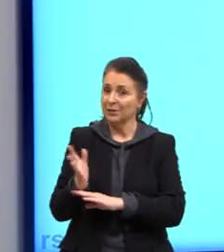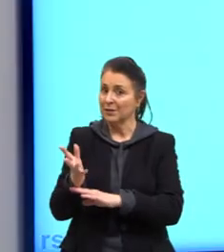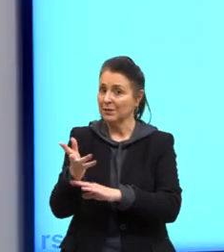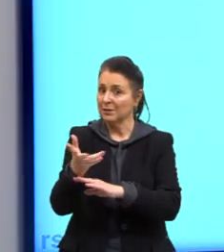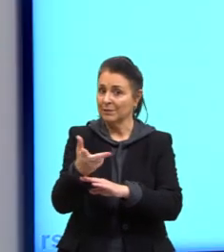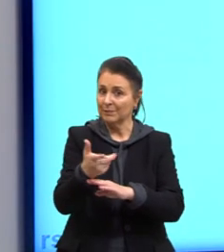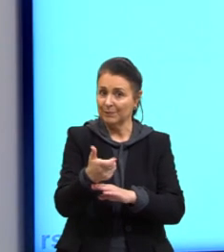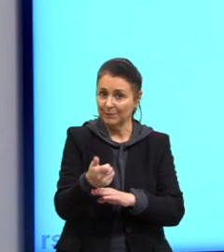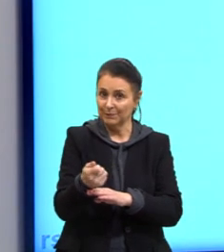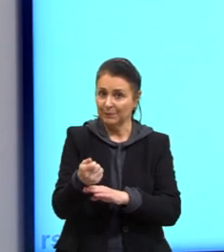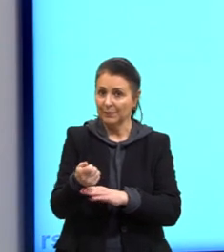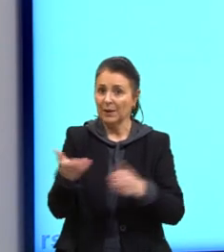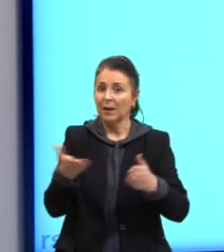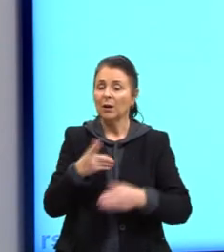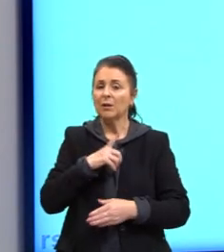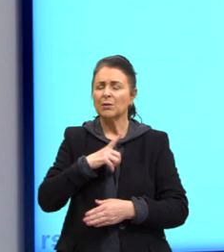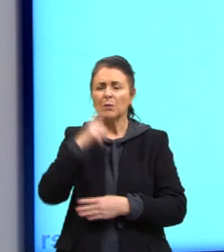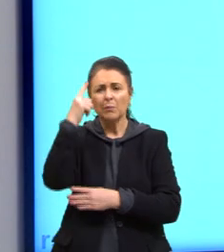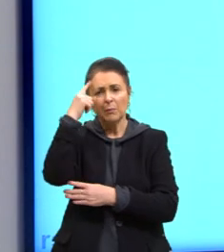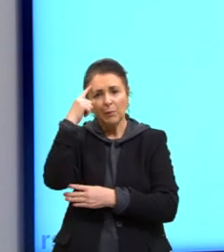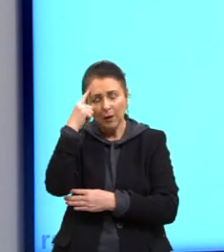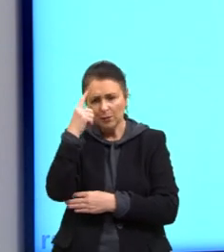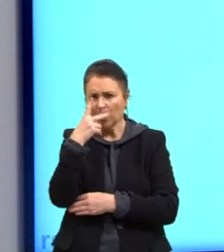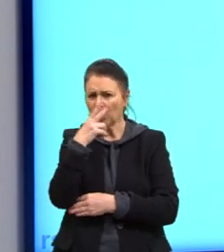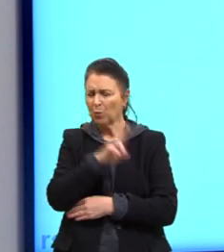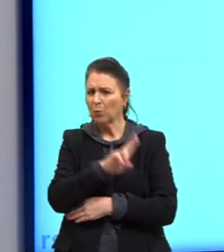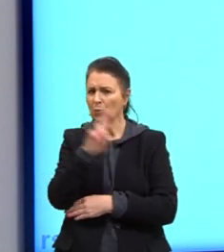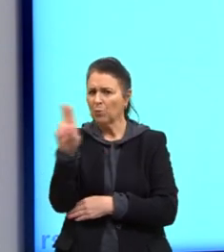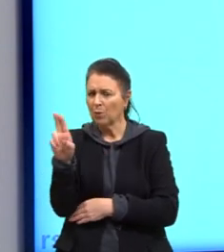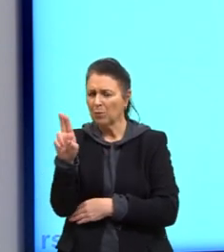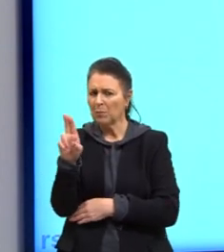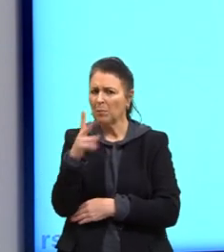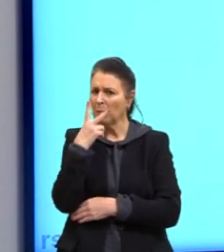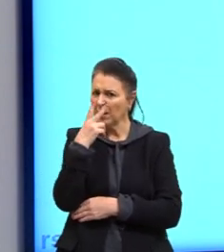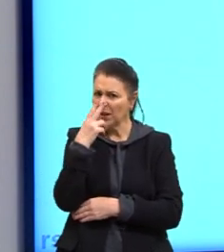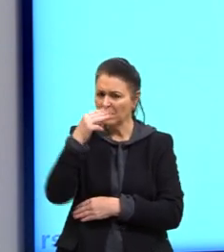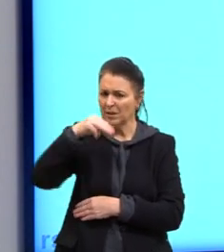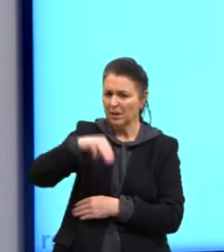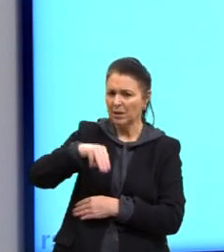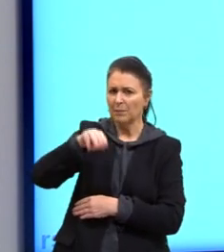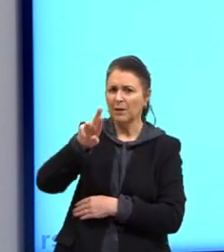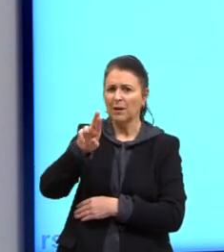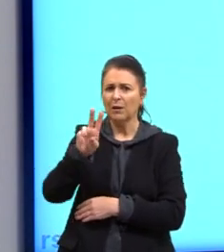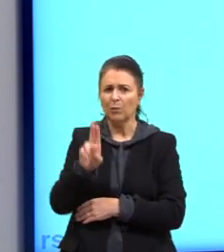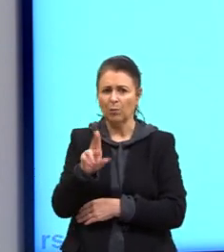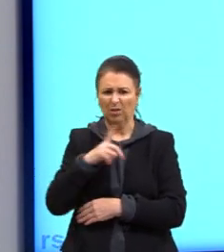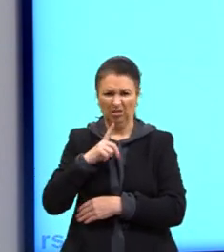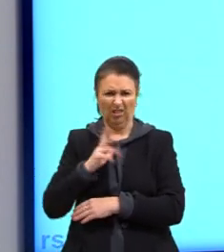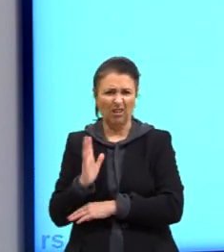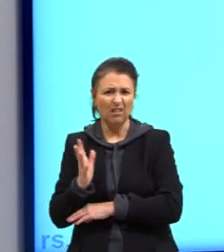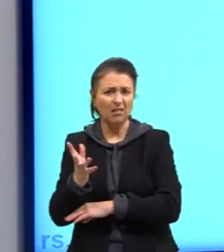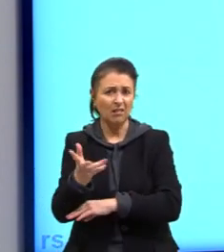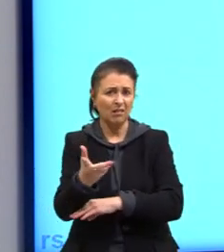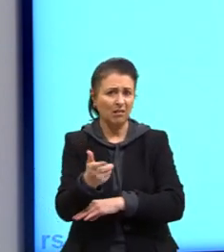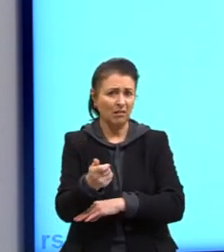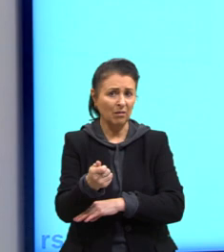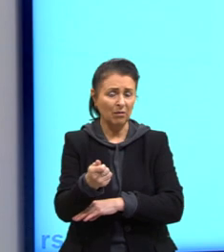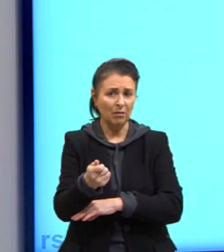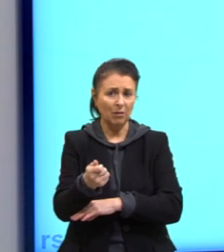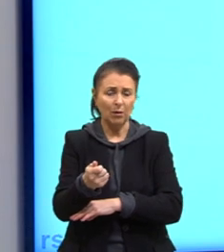esse caso aqui o que que a gente pensa o nome é mais parecido com Mr um cão será que vai ter aceleração ou não eu